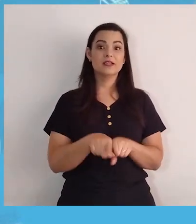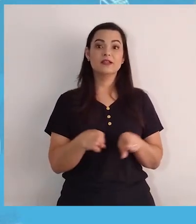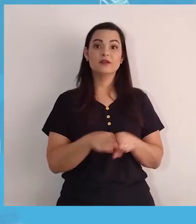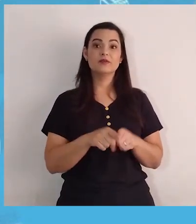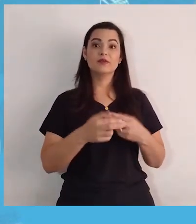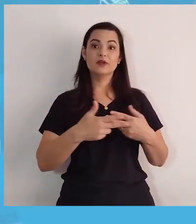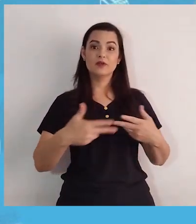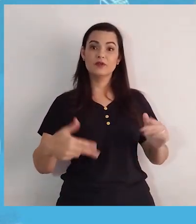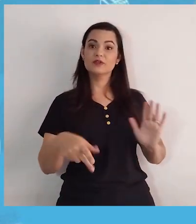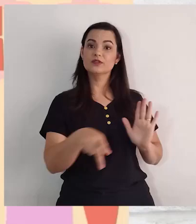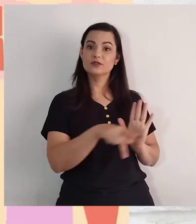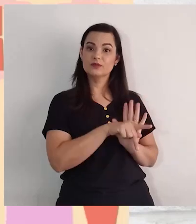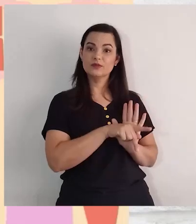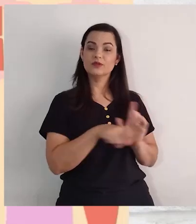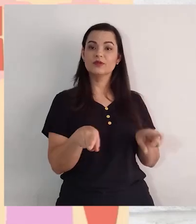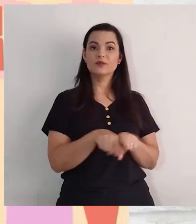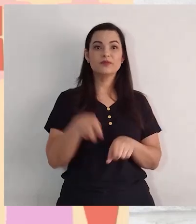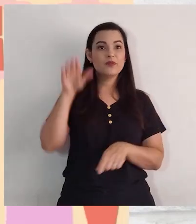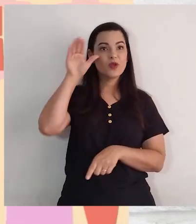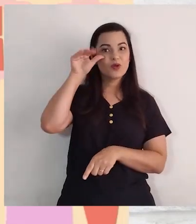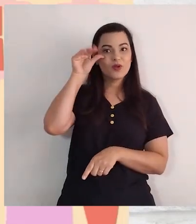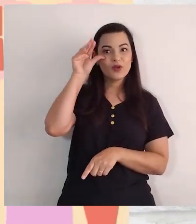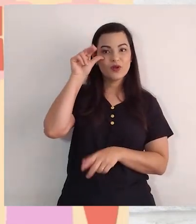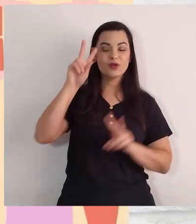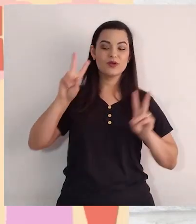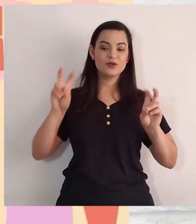curiosidades sobre elas.